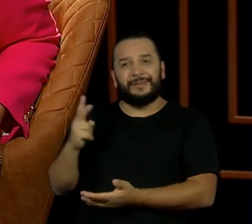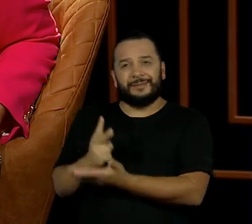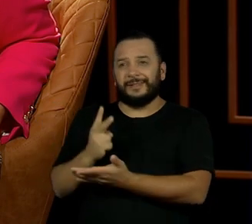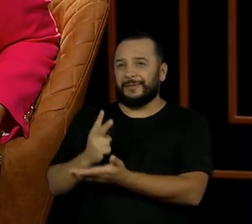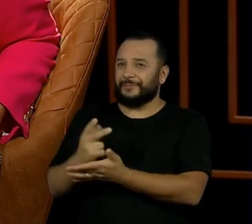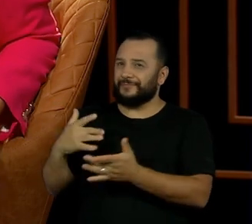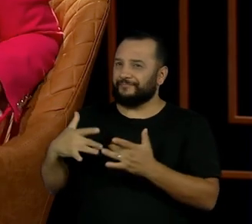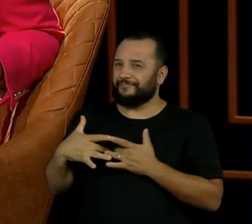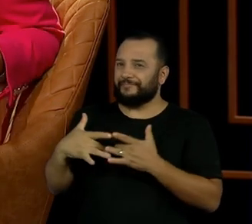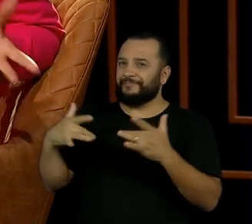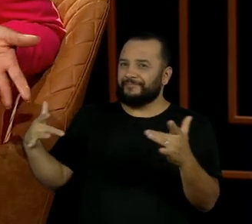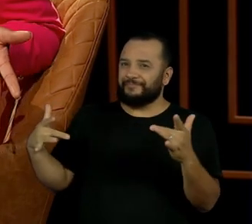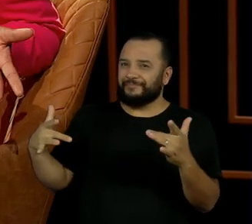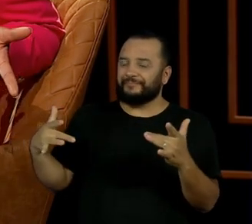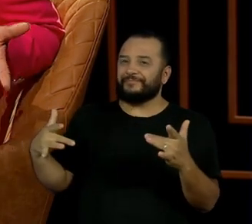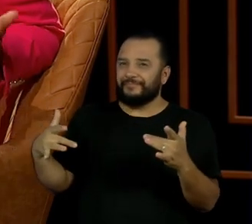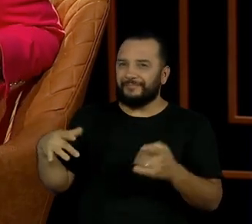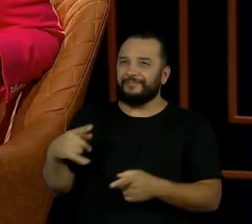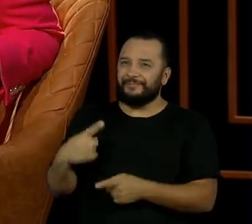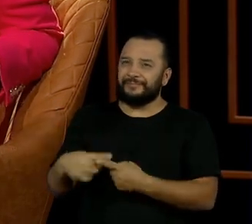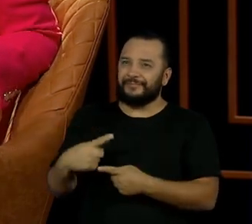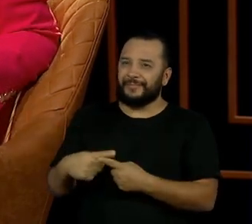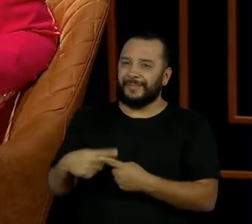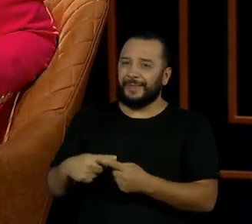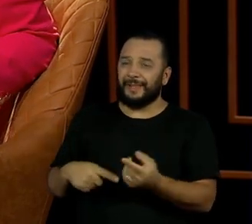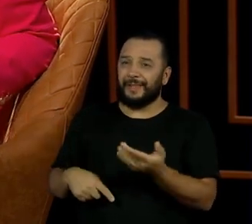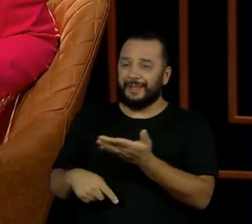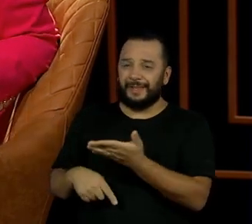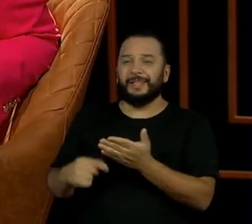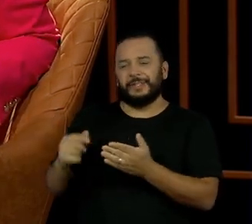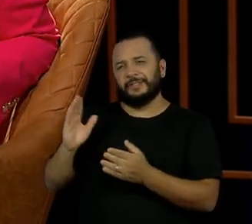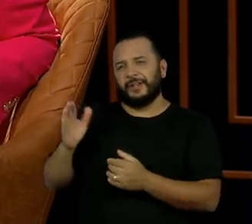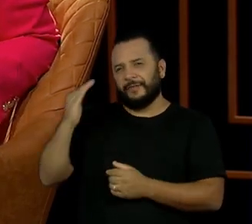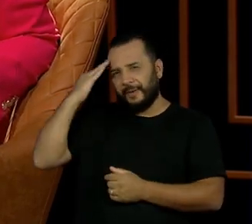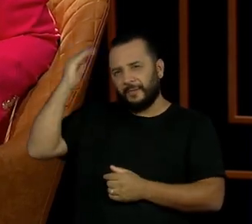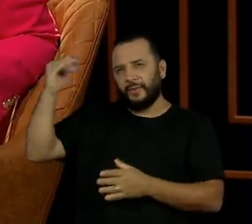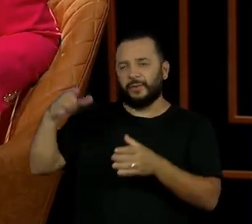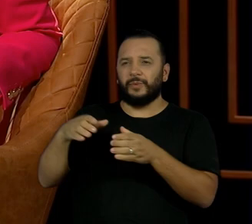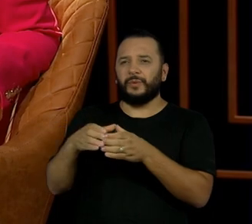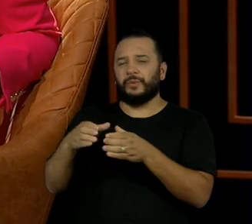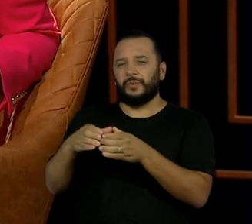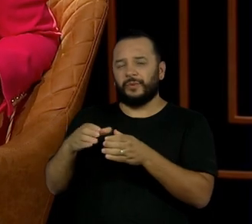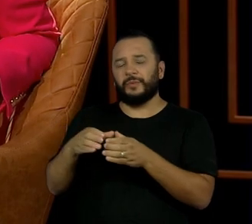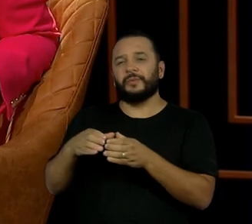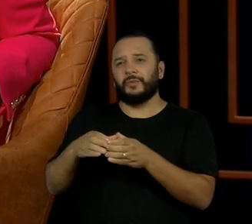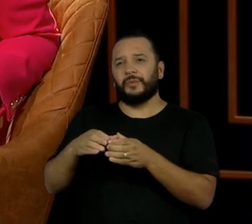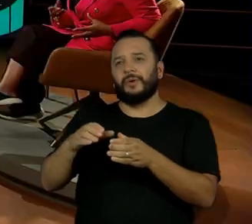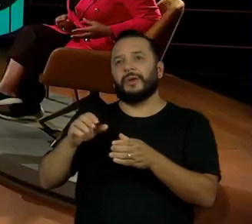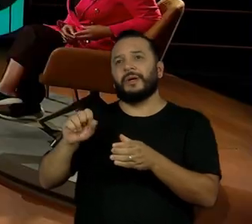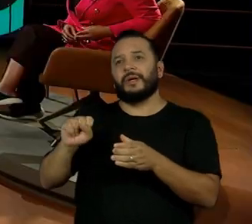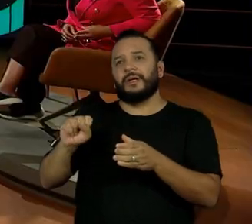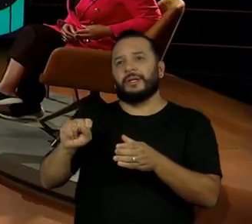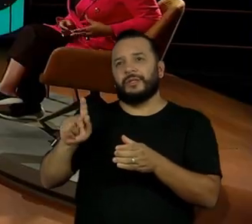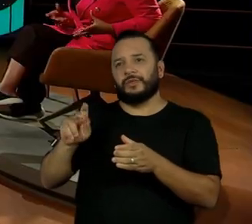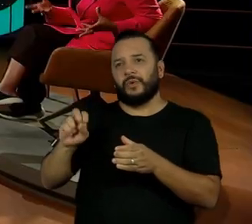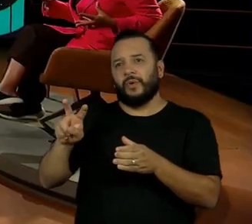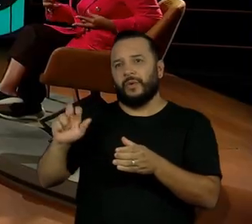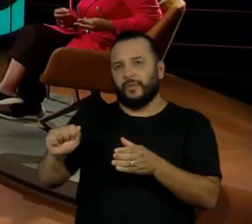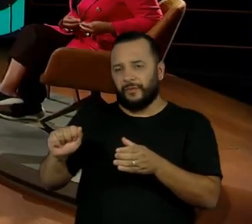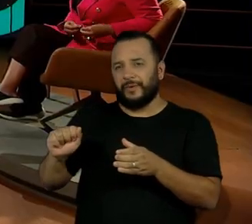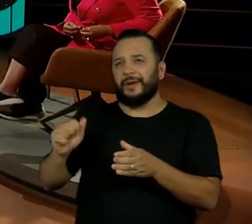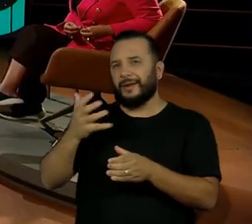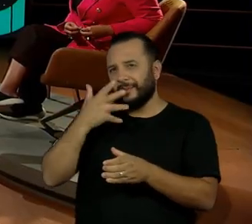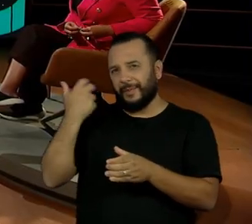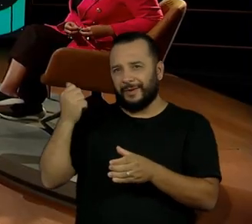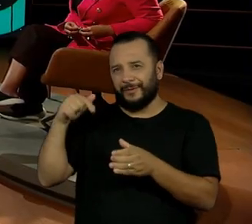é porque ele já era um ícone né quando escovei a máfia aconteceu uma coisa aconteceu no Brasil e